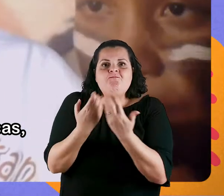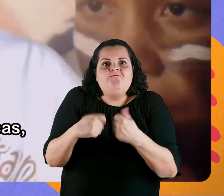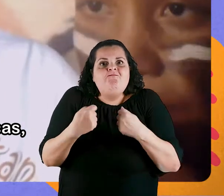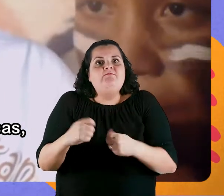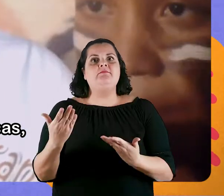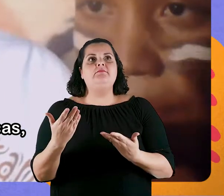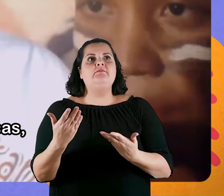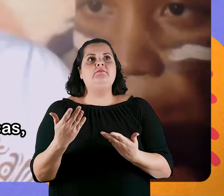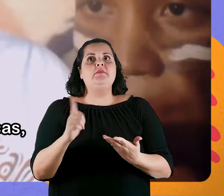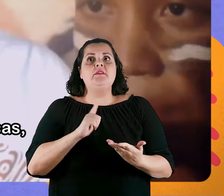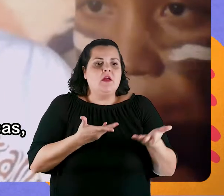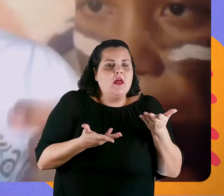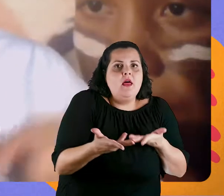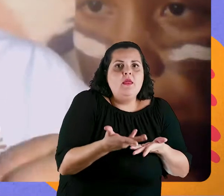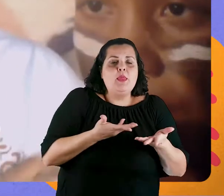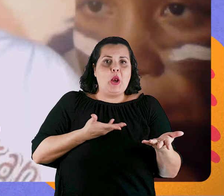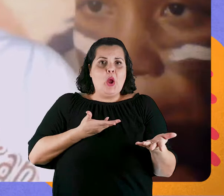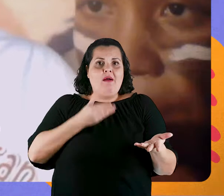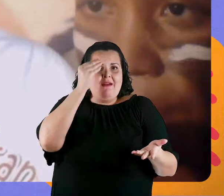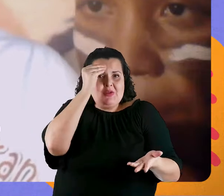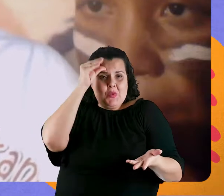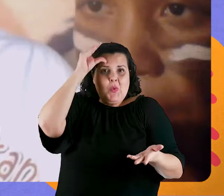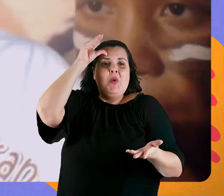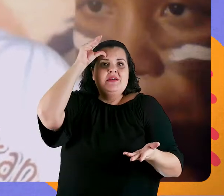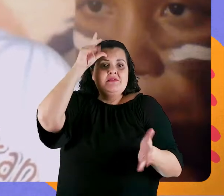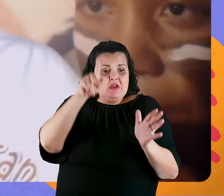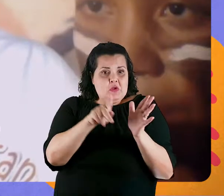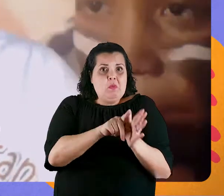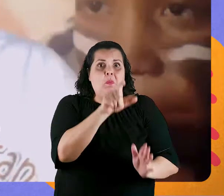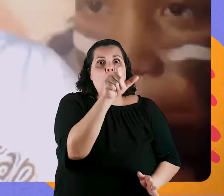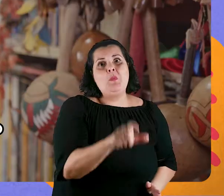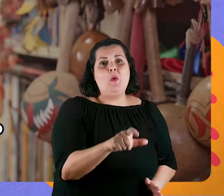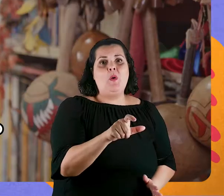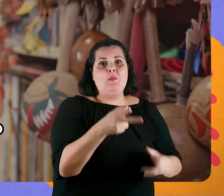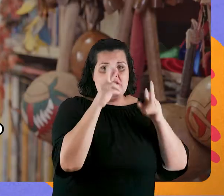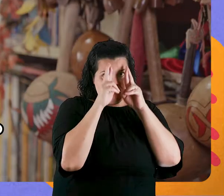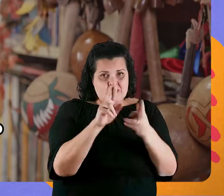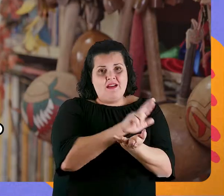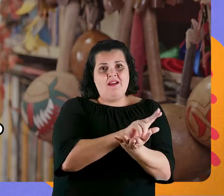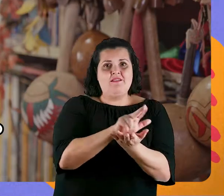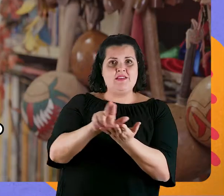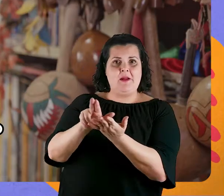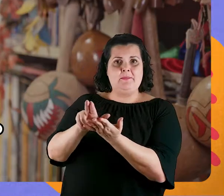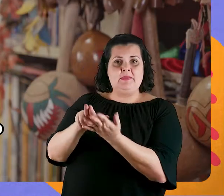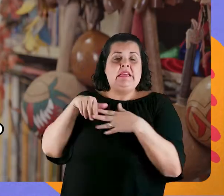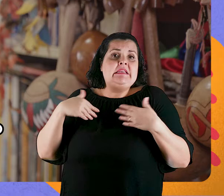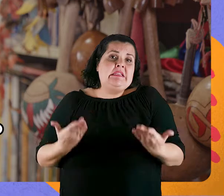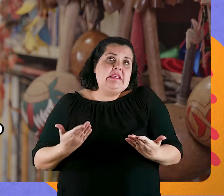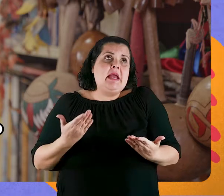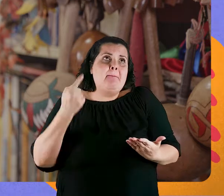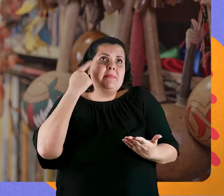pedagógicas, outras teorias de educação que não levam em consideração a nossa própria diversidade. Se a gente for pensar na inclusão dos